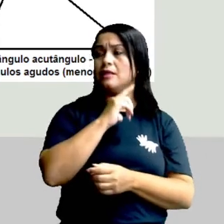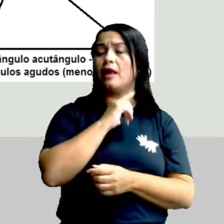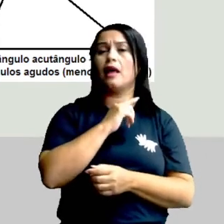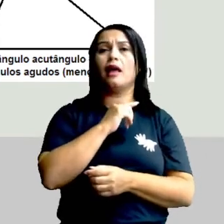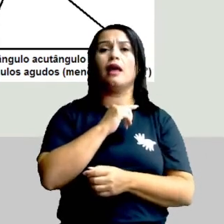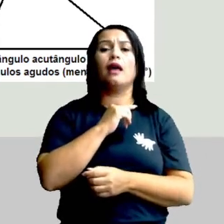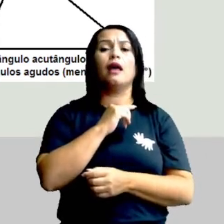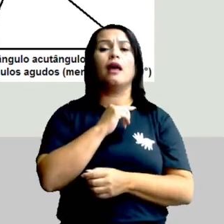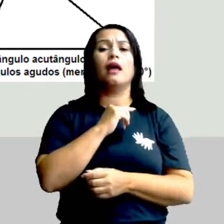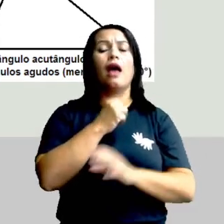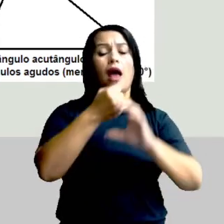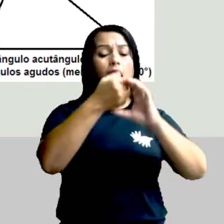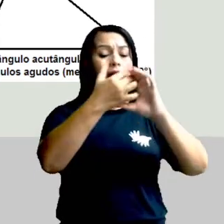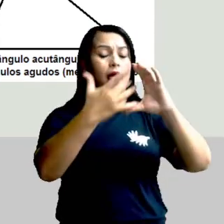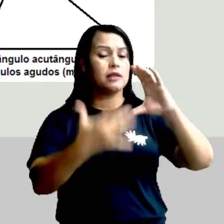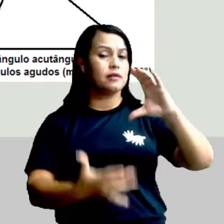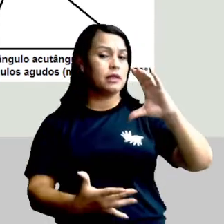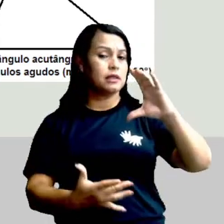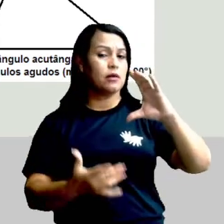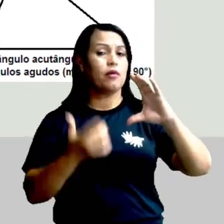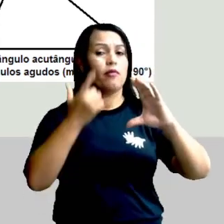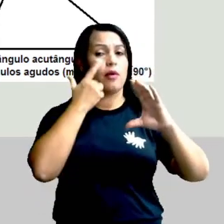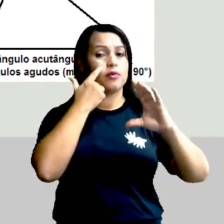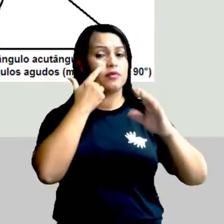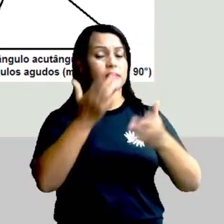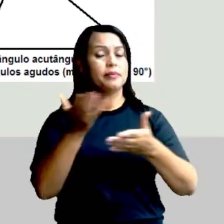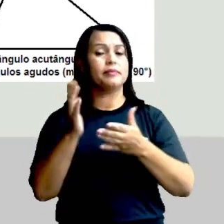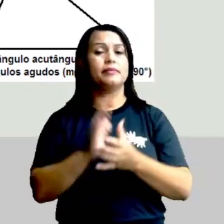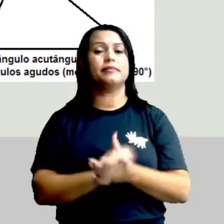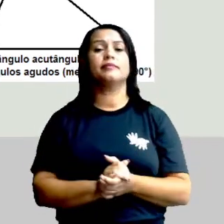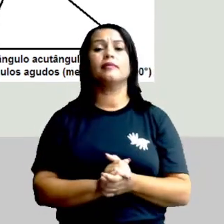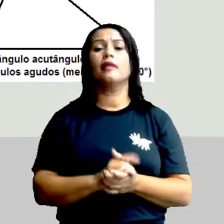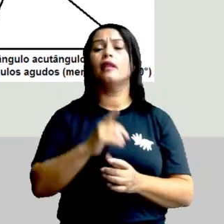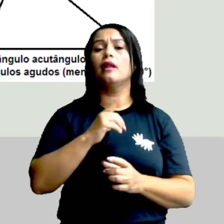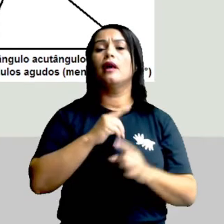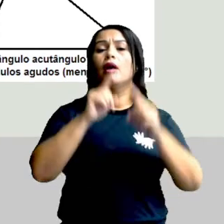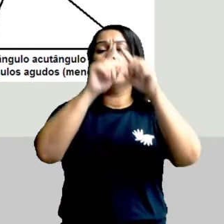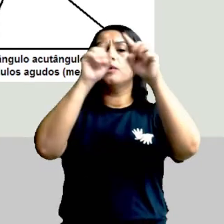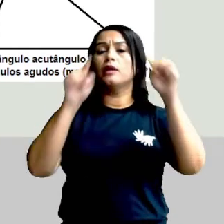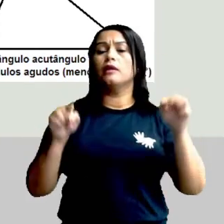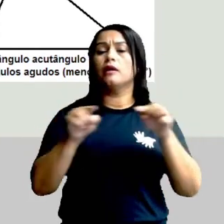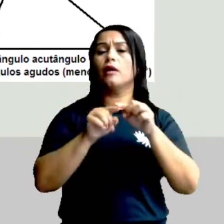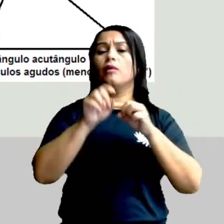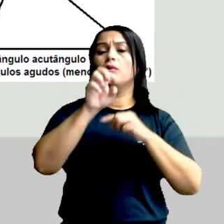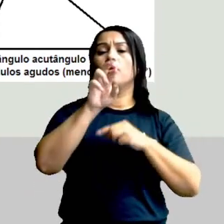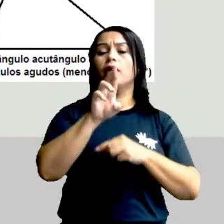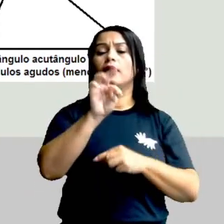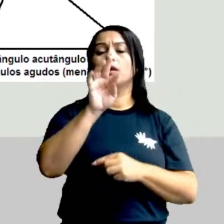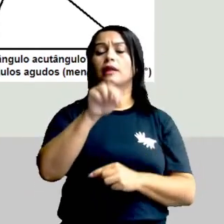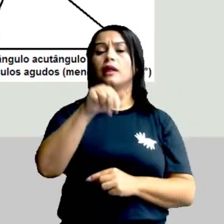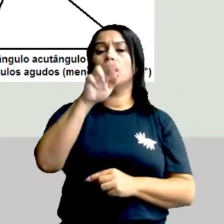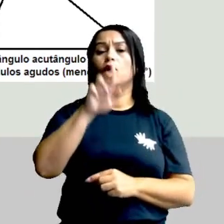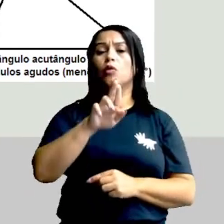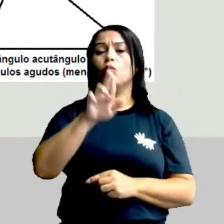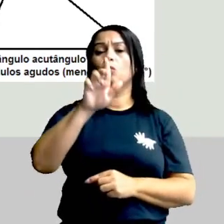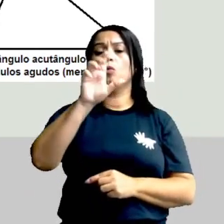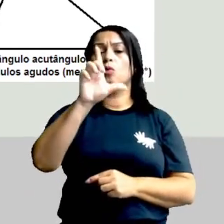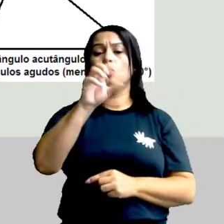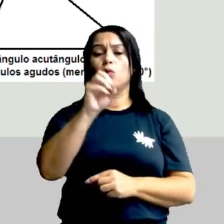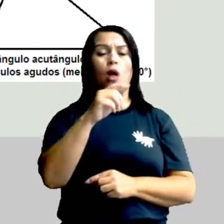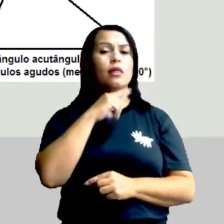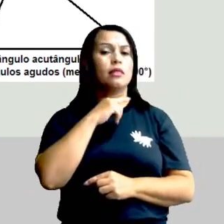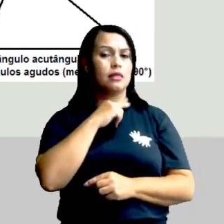a sua classificação Então vamos lá triângulo retângulo tem um ângulo